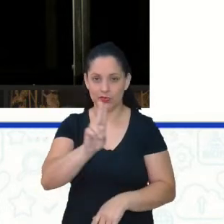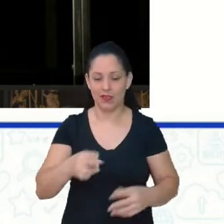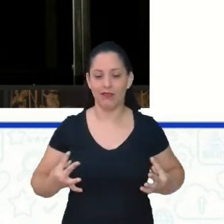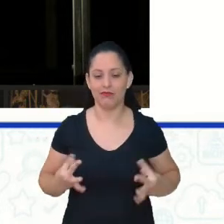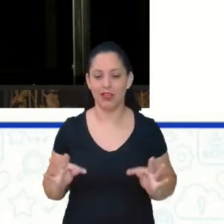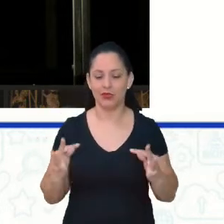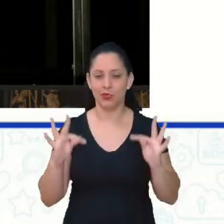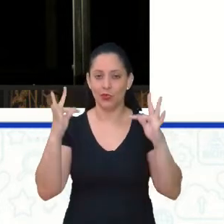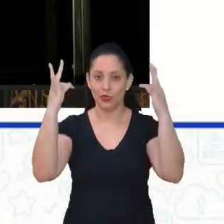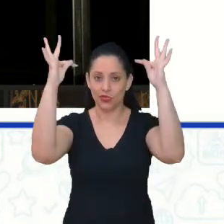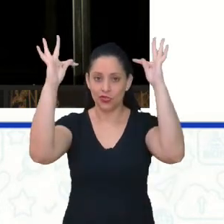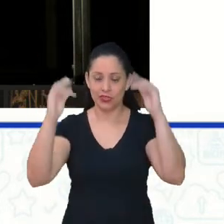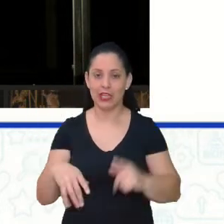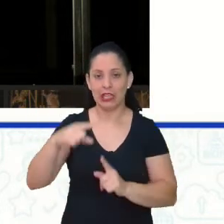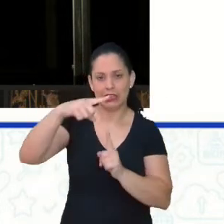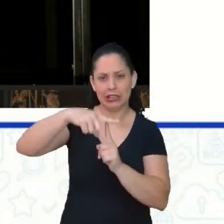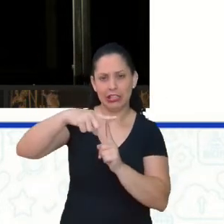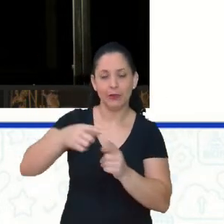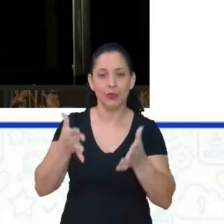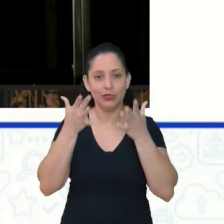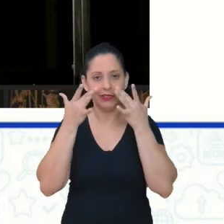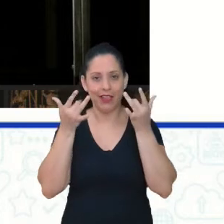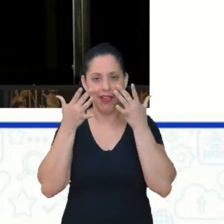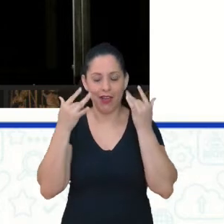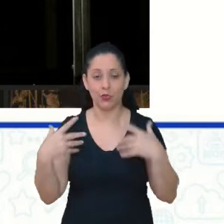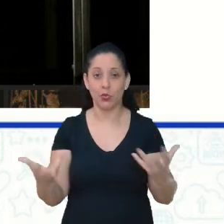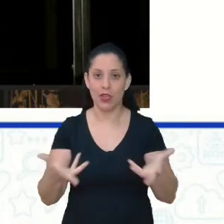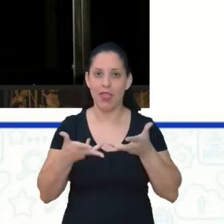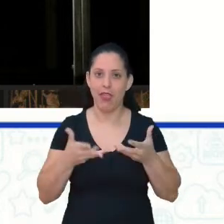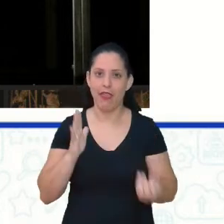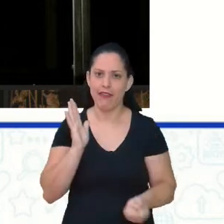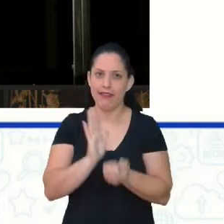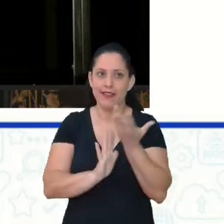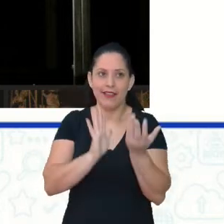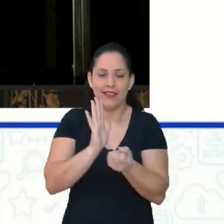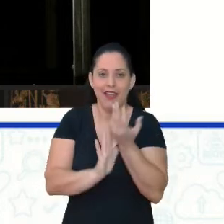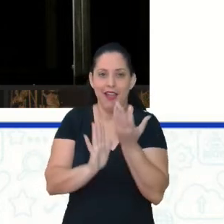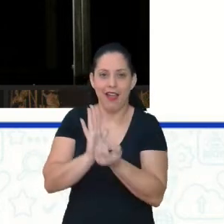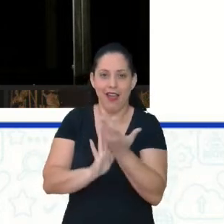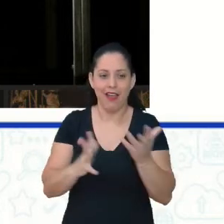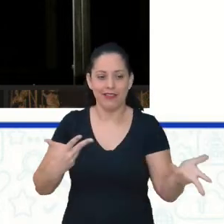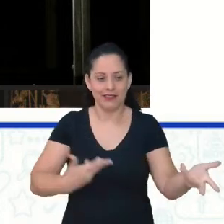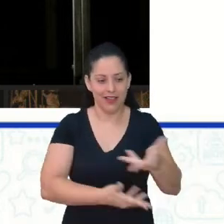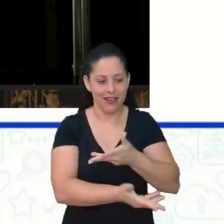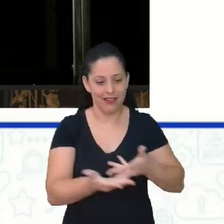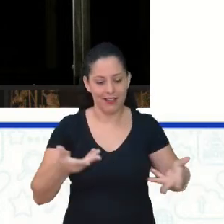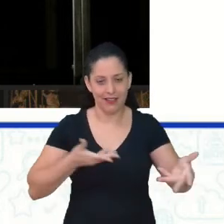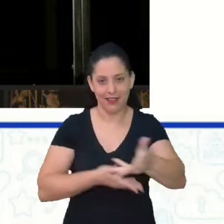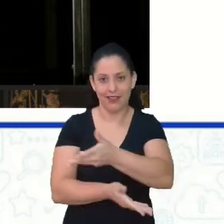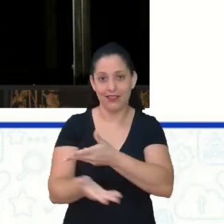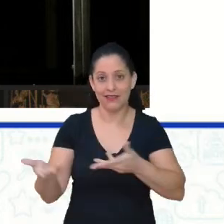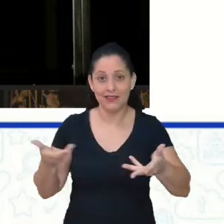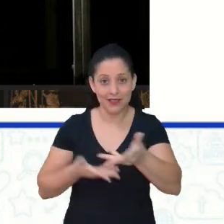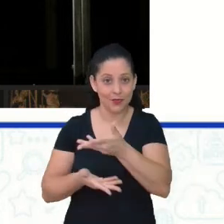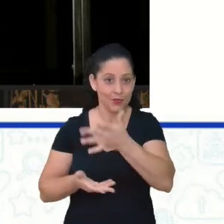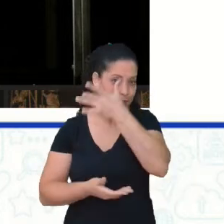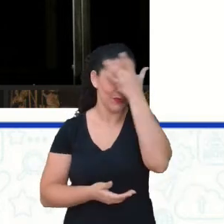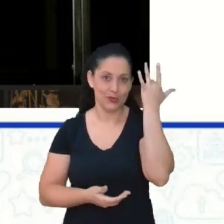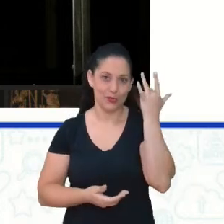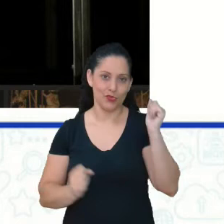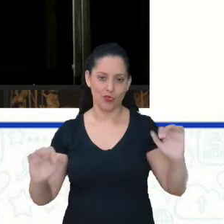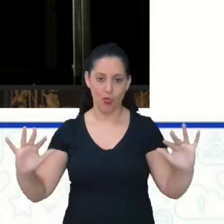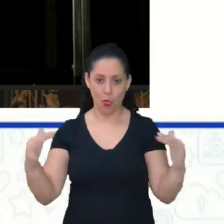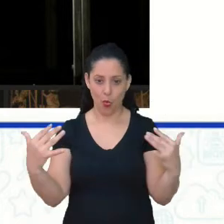É um teatro que quer criar esse vínculo com o público, com as experiências